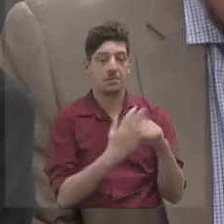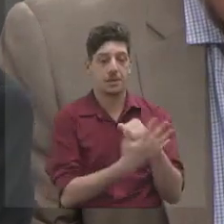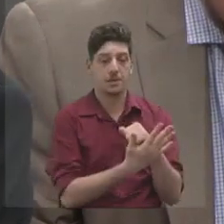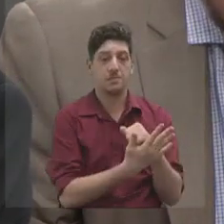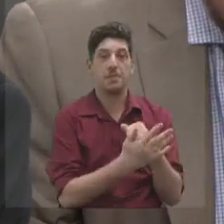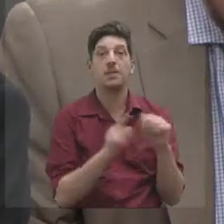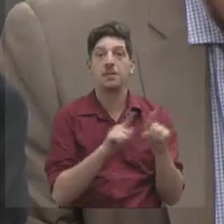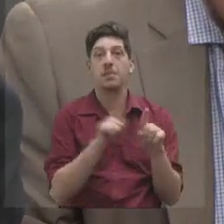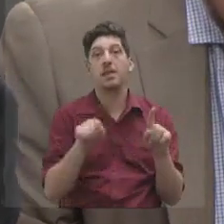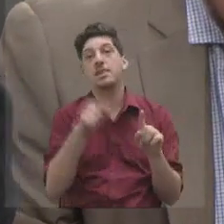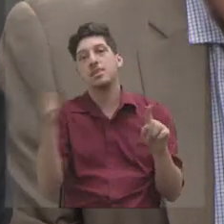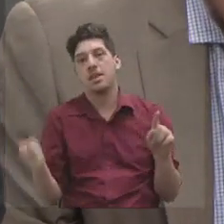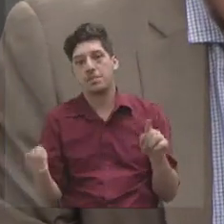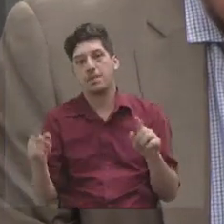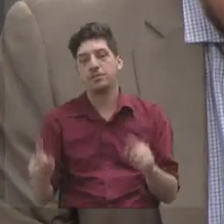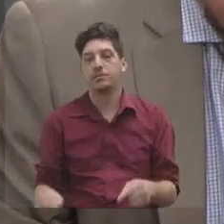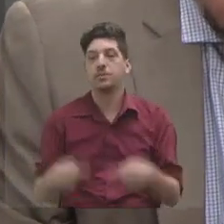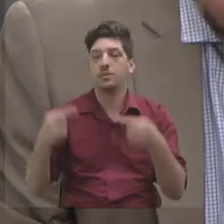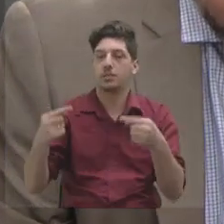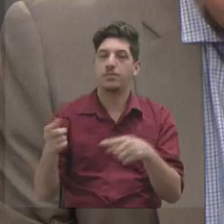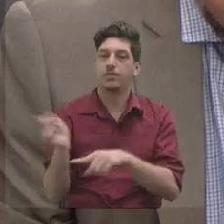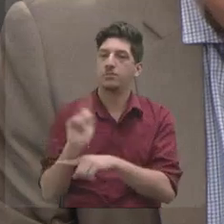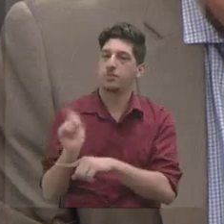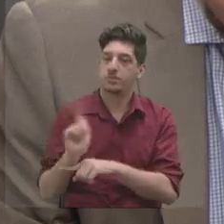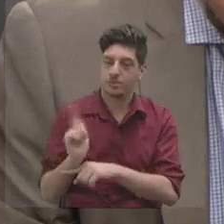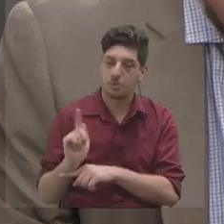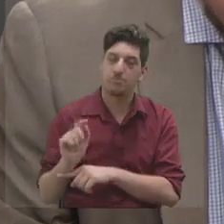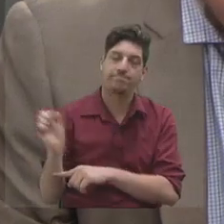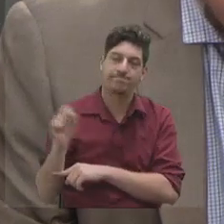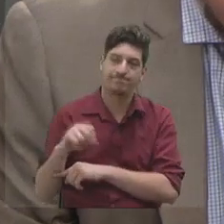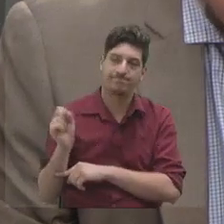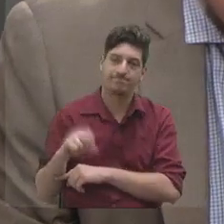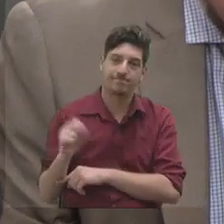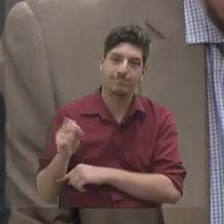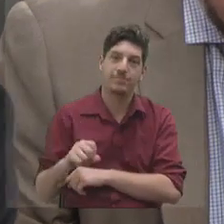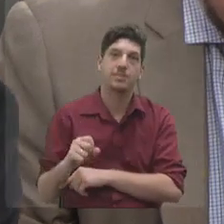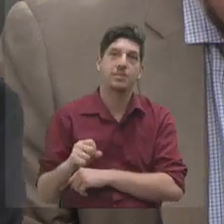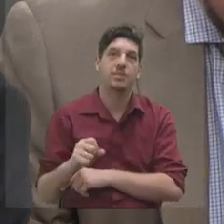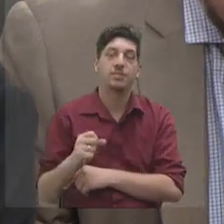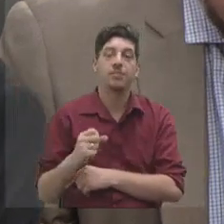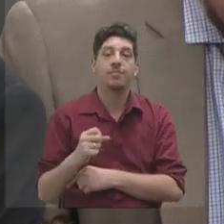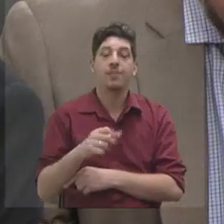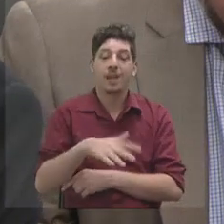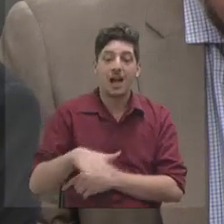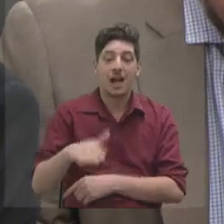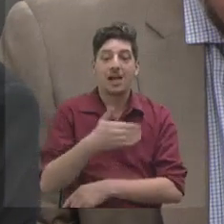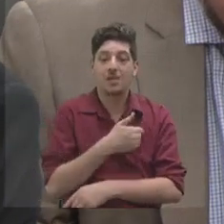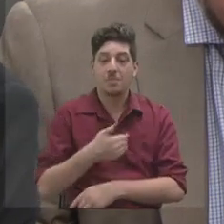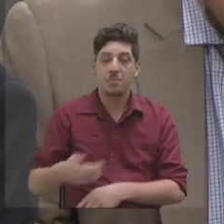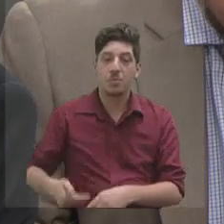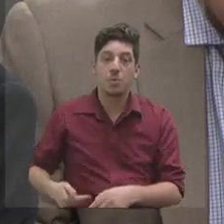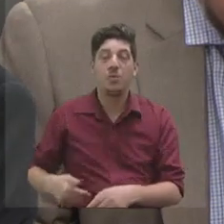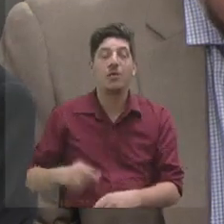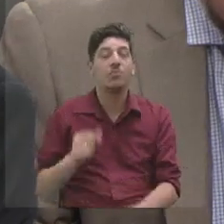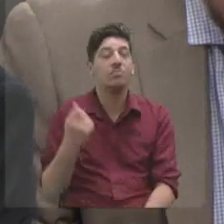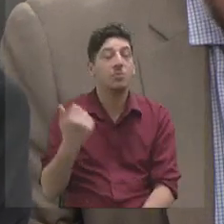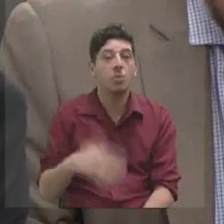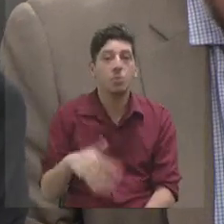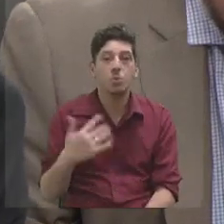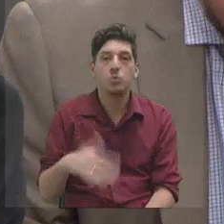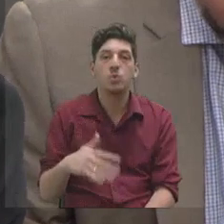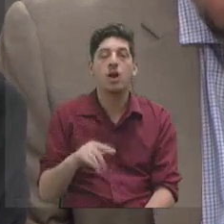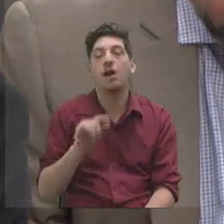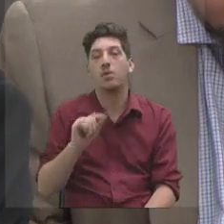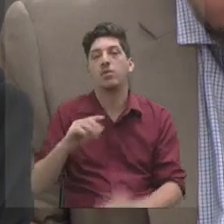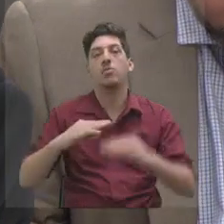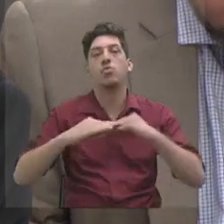pandemia um desafio para o gestores nada subiu no setor público como o asfalto até por essa